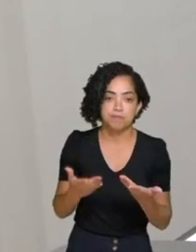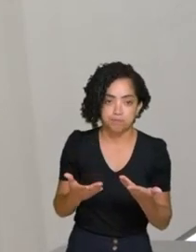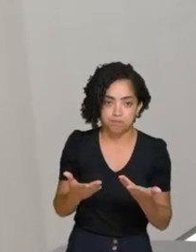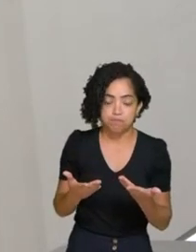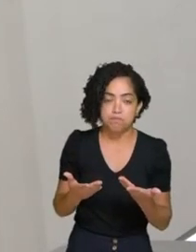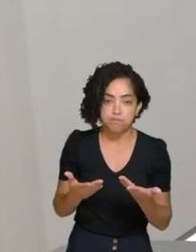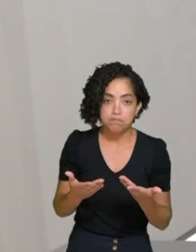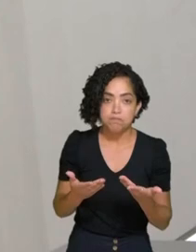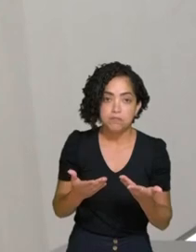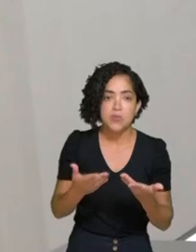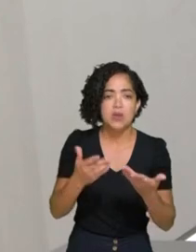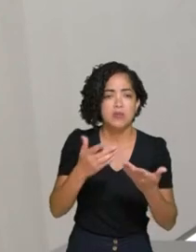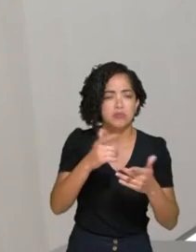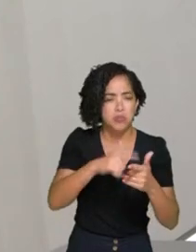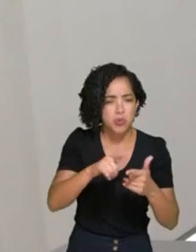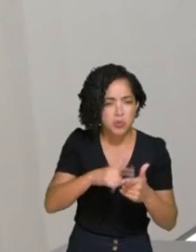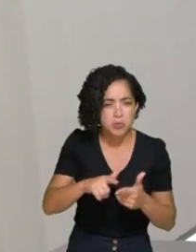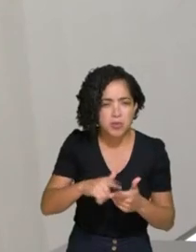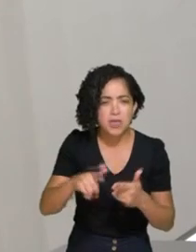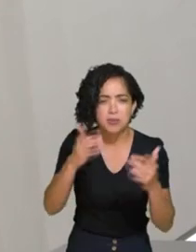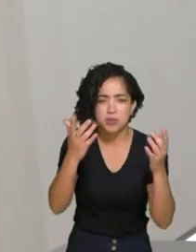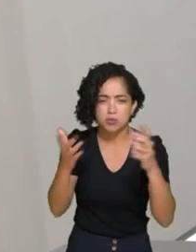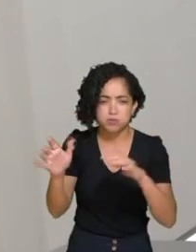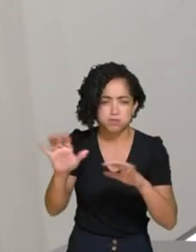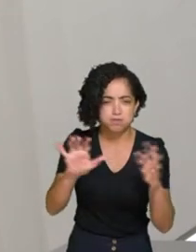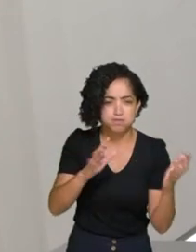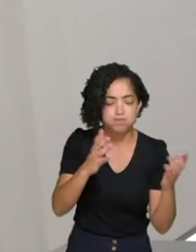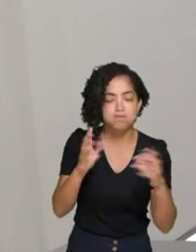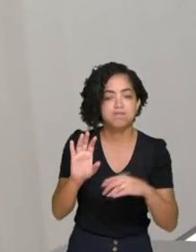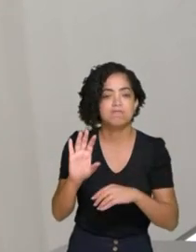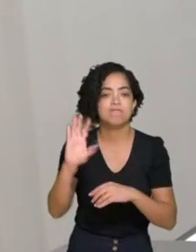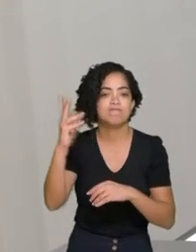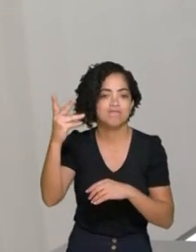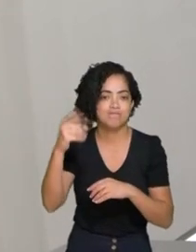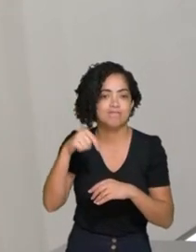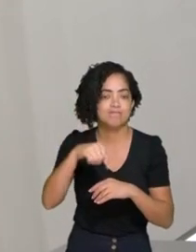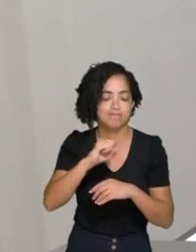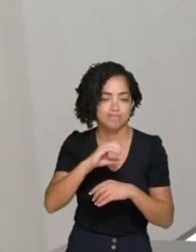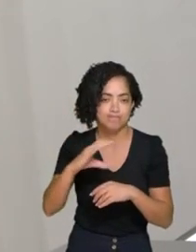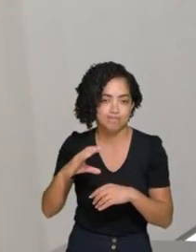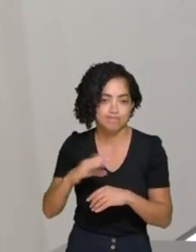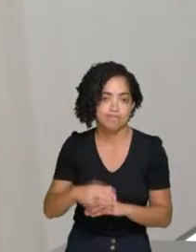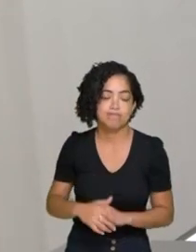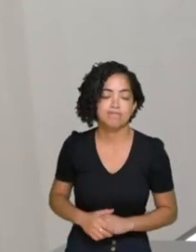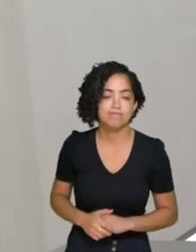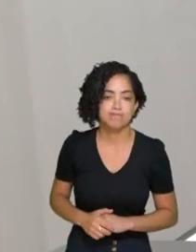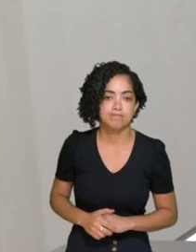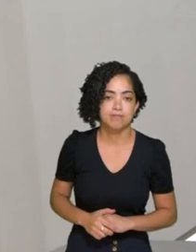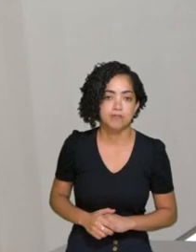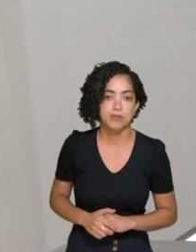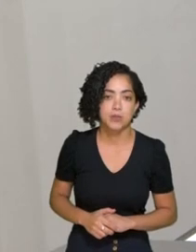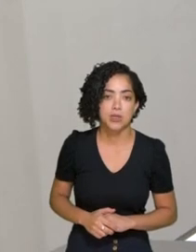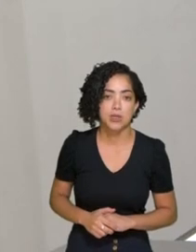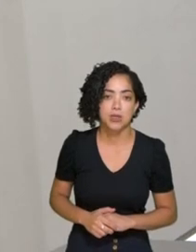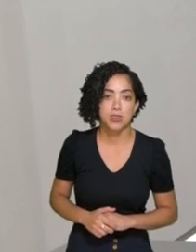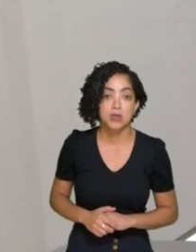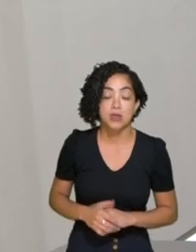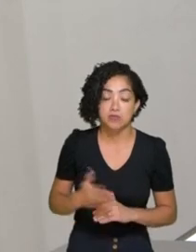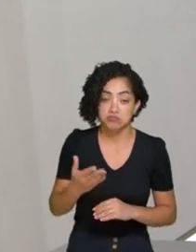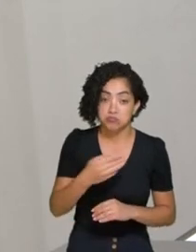as catástrofes climáticas que nós temos aqui no estado de Santa Catarina. O ministro se